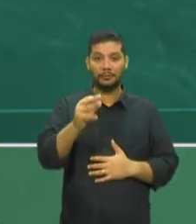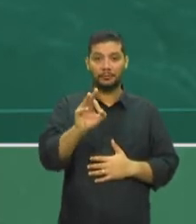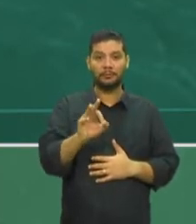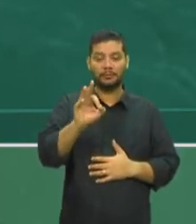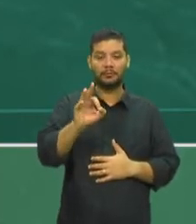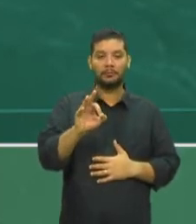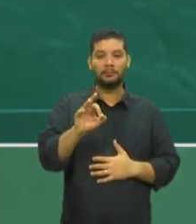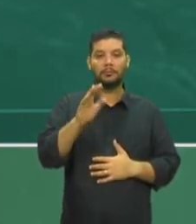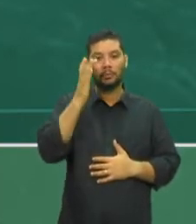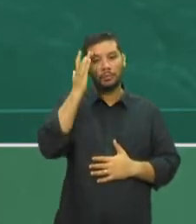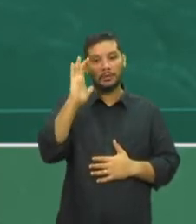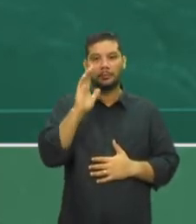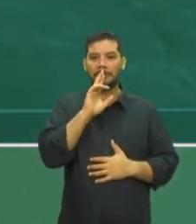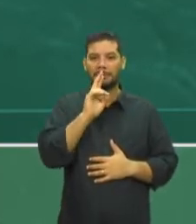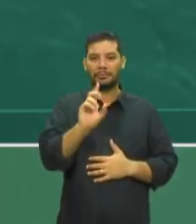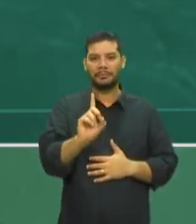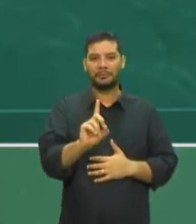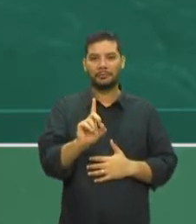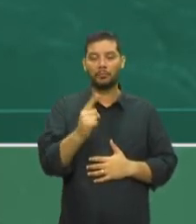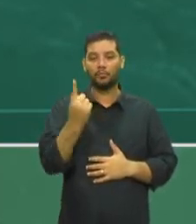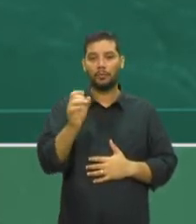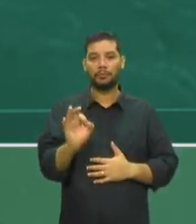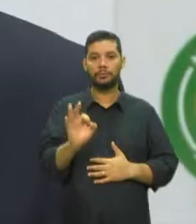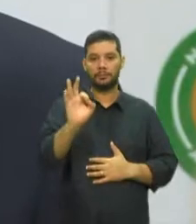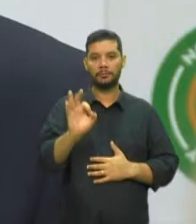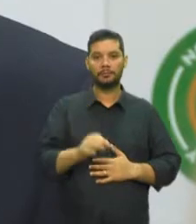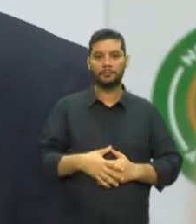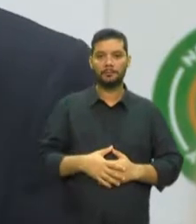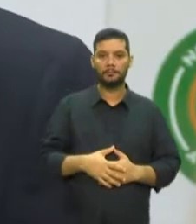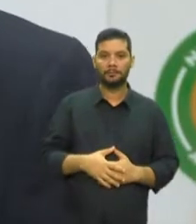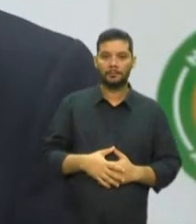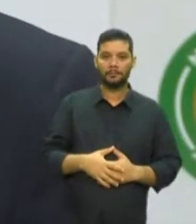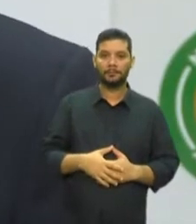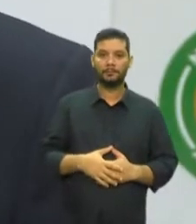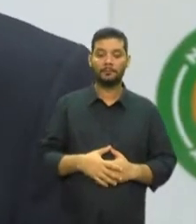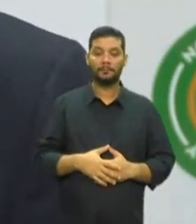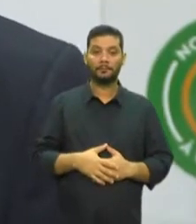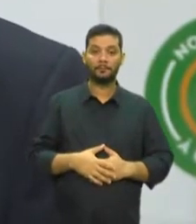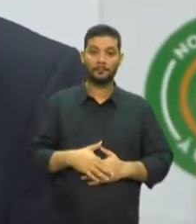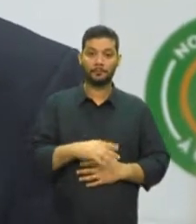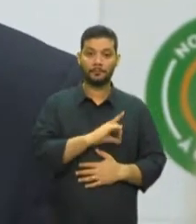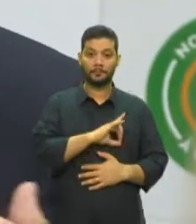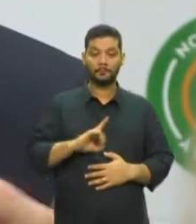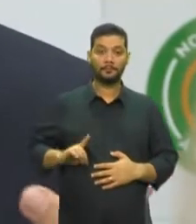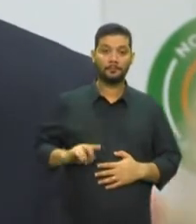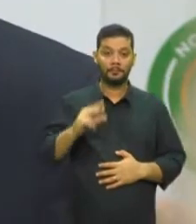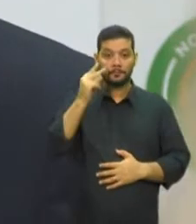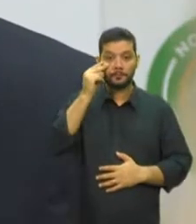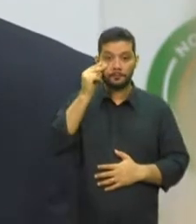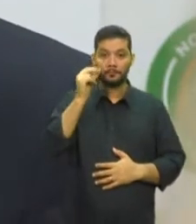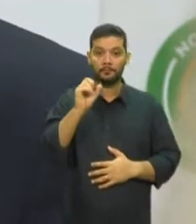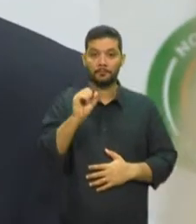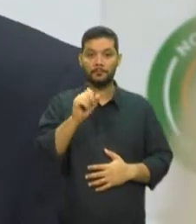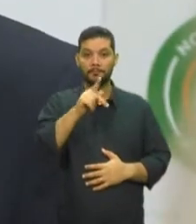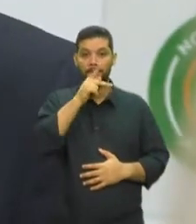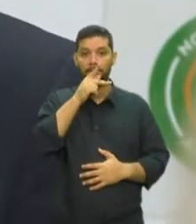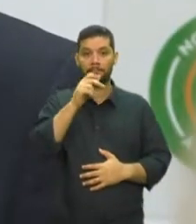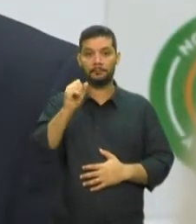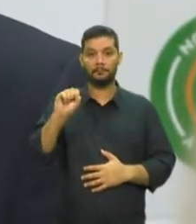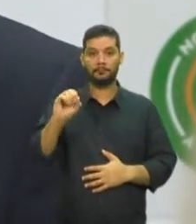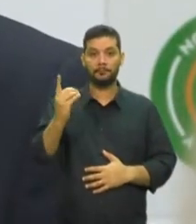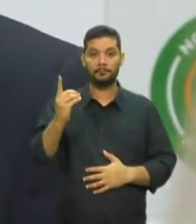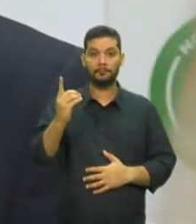não sabe ou não respondeu 1%. O deputado Heitor Ferrer, do SD, acredita que a queda